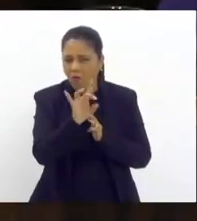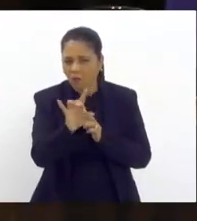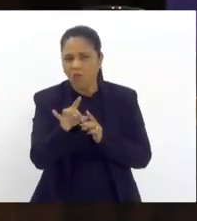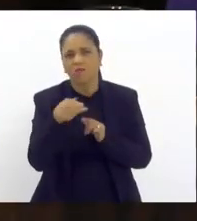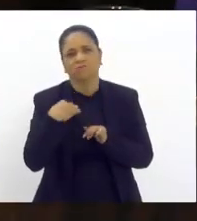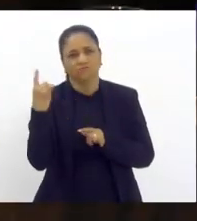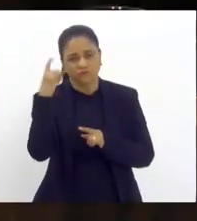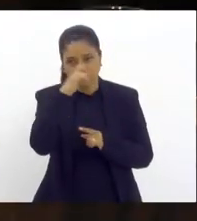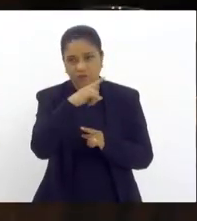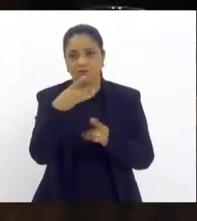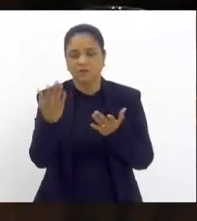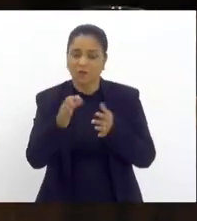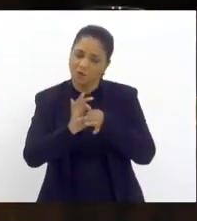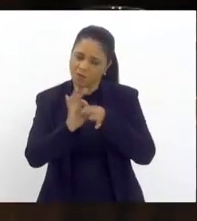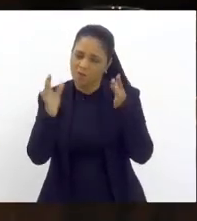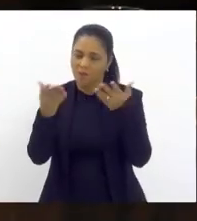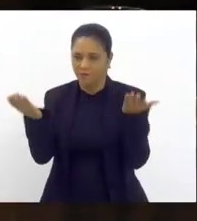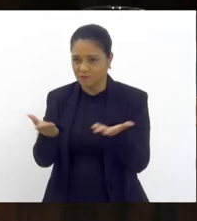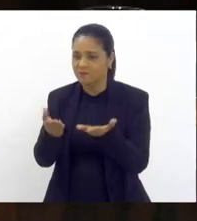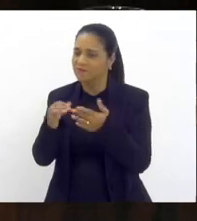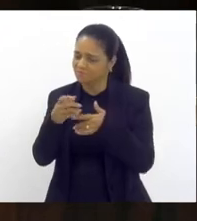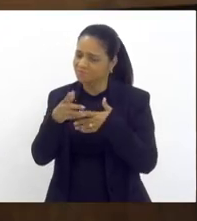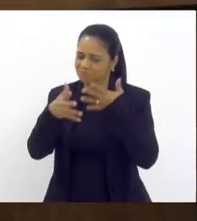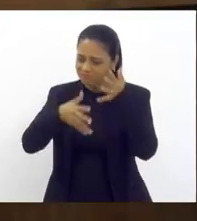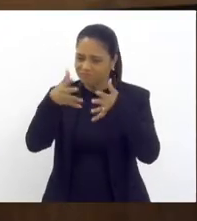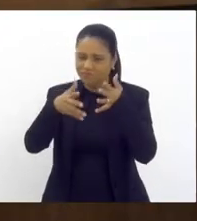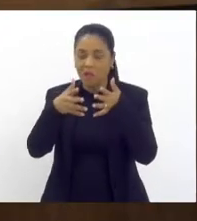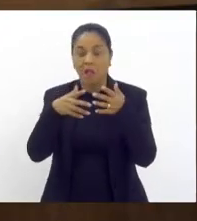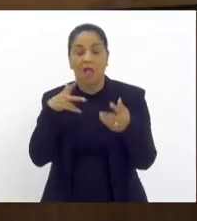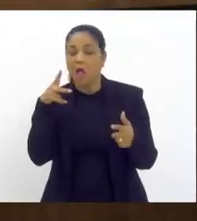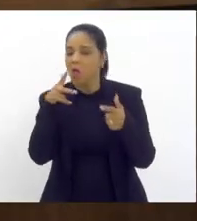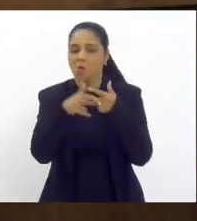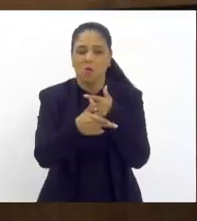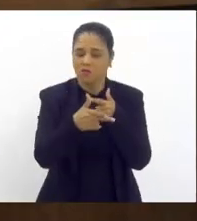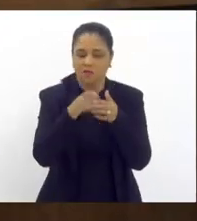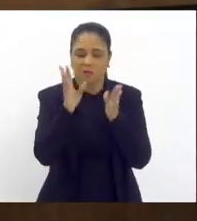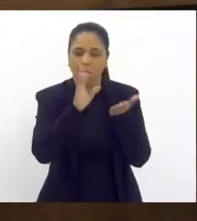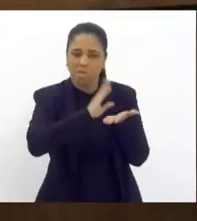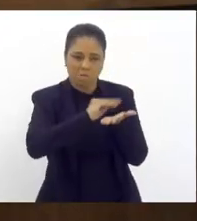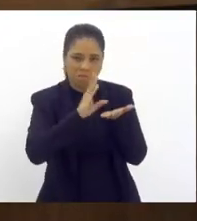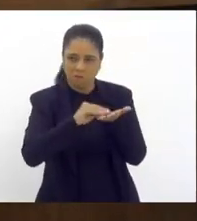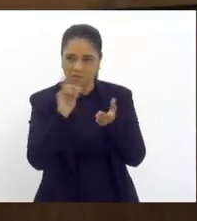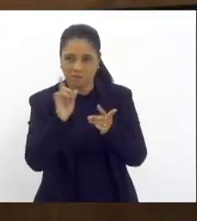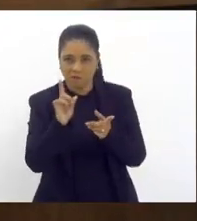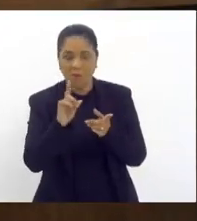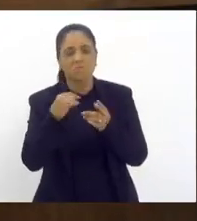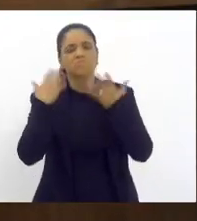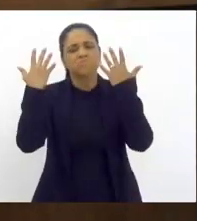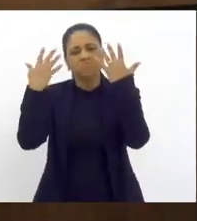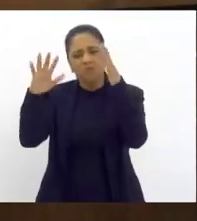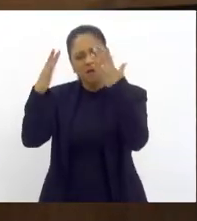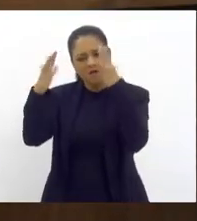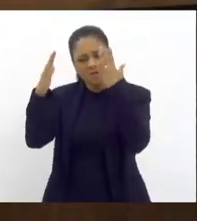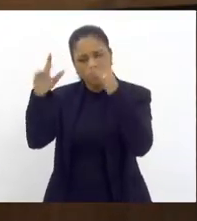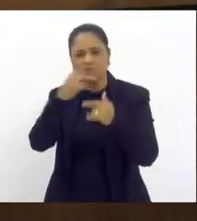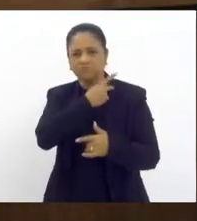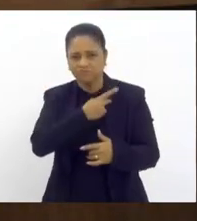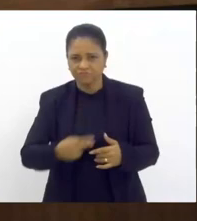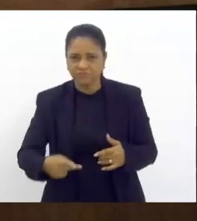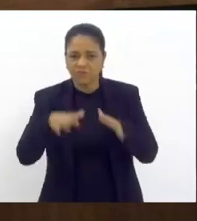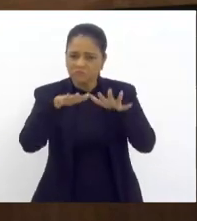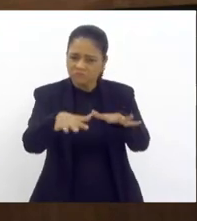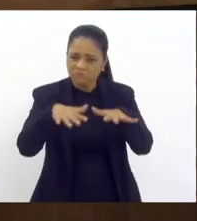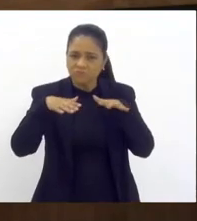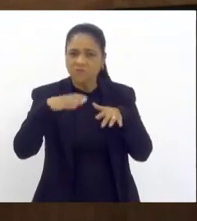alguma coisa ao senhor, Vossa Excelência. Tá sem querer atrapalhar a pauta e a condição de Vossa Excelência, mas primeiro parabenizar, inclusive, Vossa Excelência e a todos os membros da